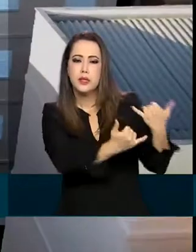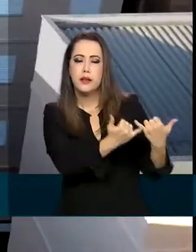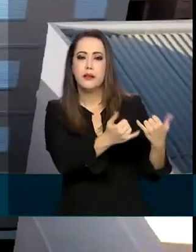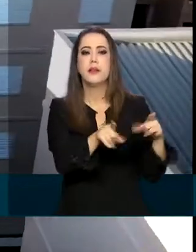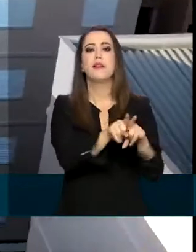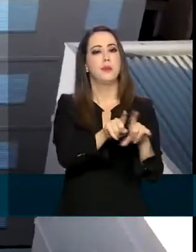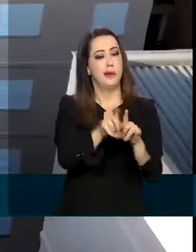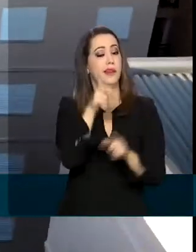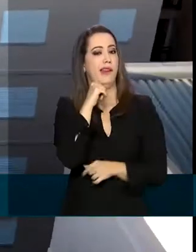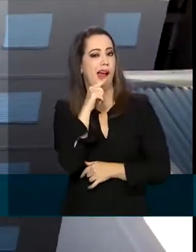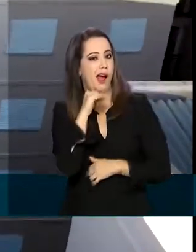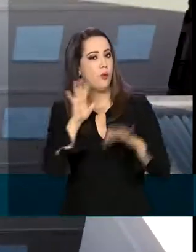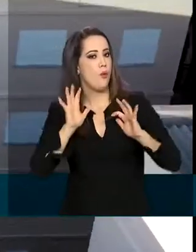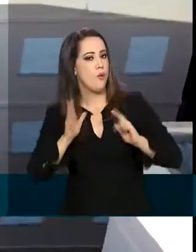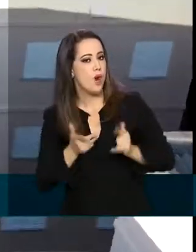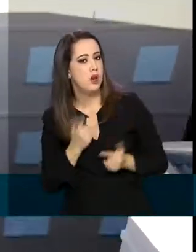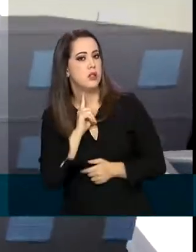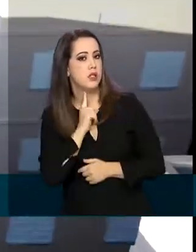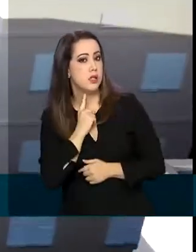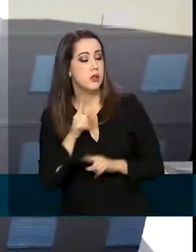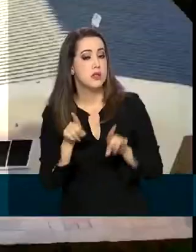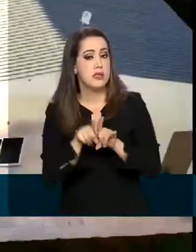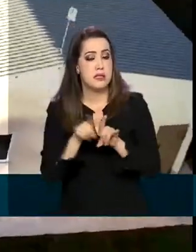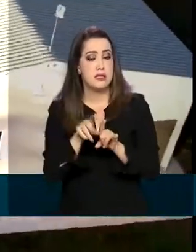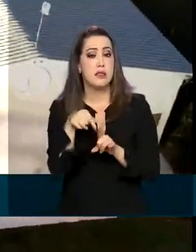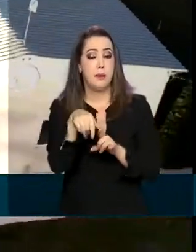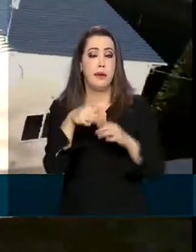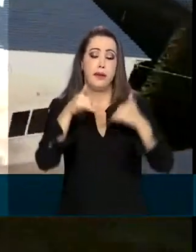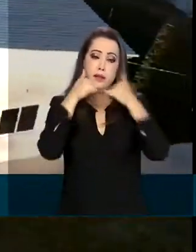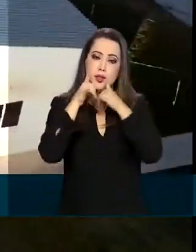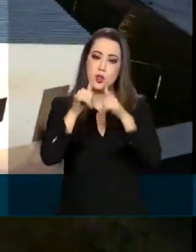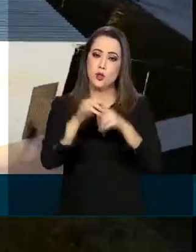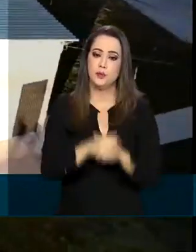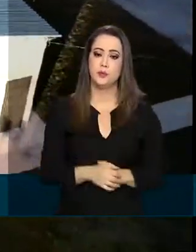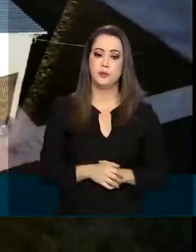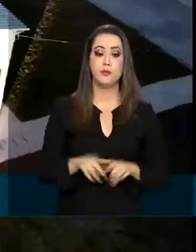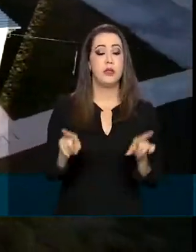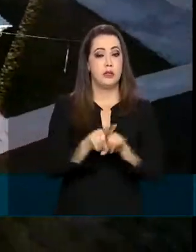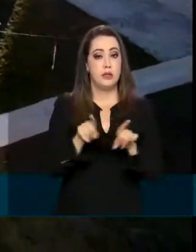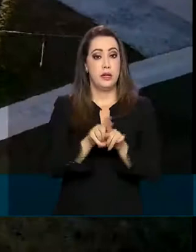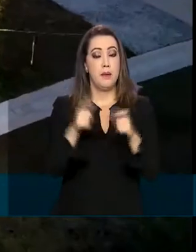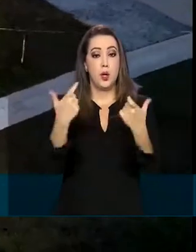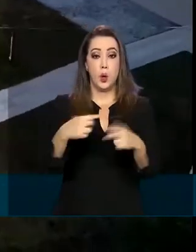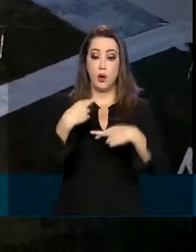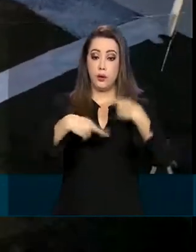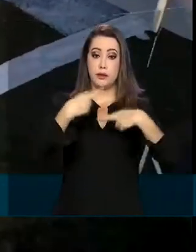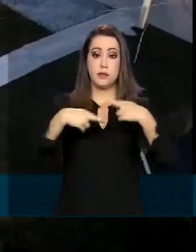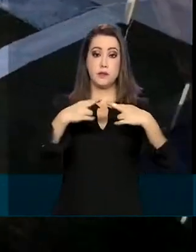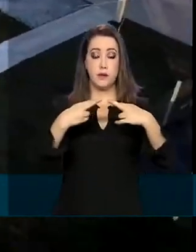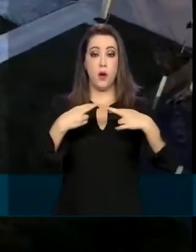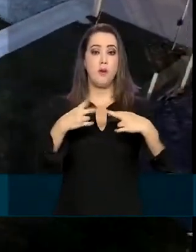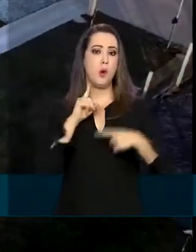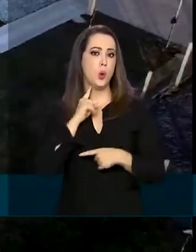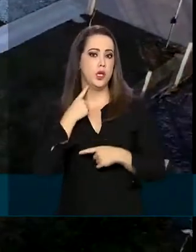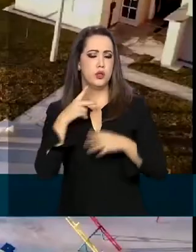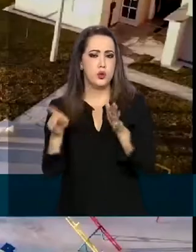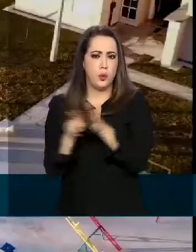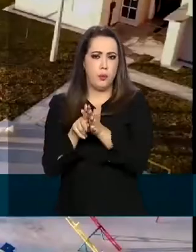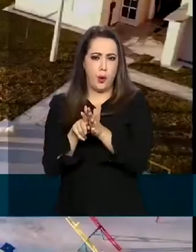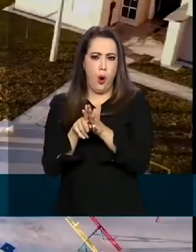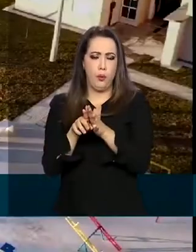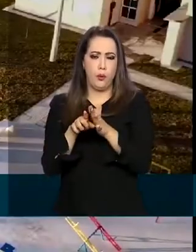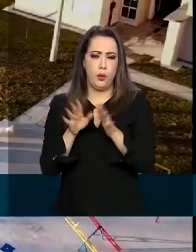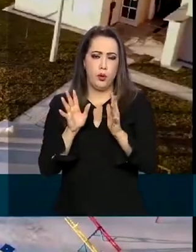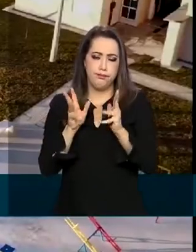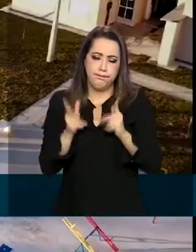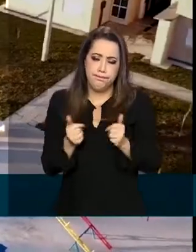esgoto e energia elétrica. Os residenciais também dispõem de estação de tratamento de esgoto local e sistema de